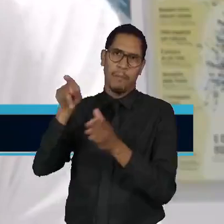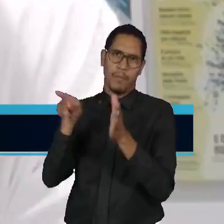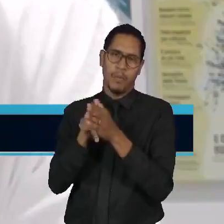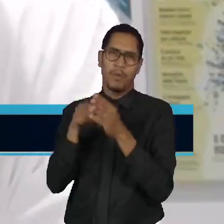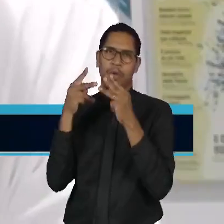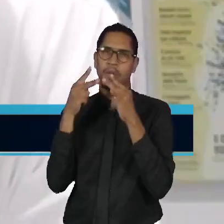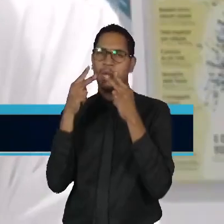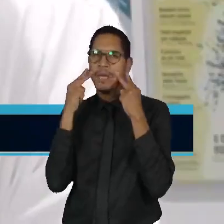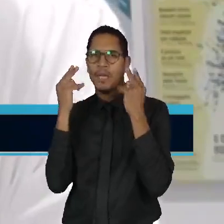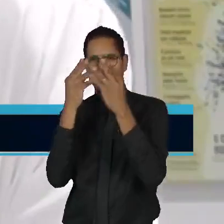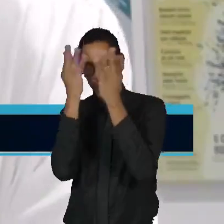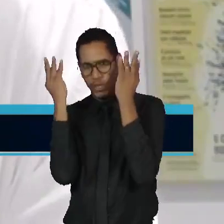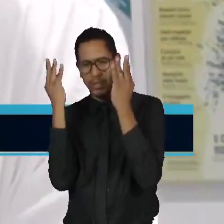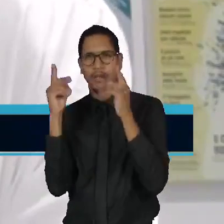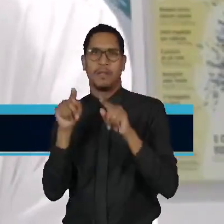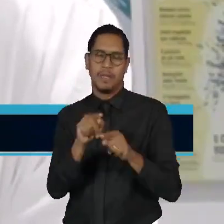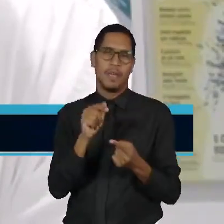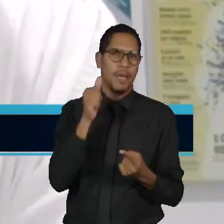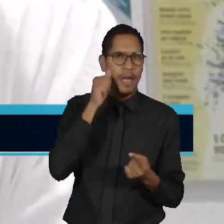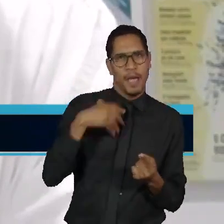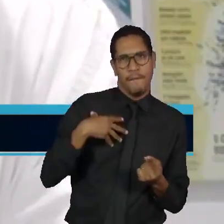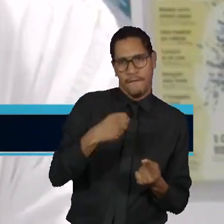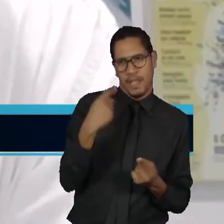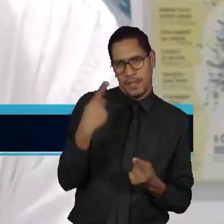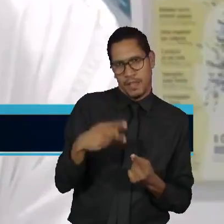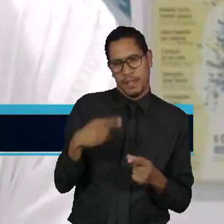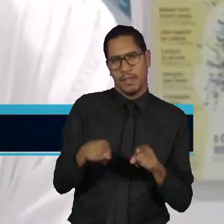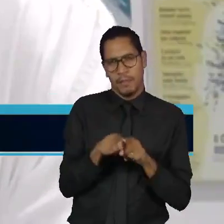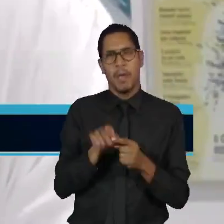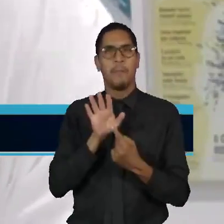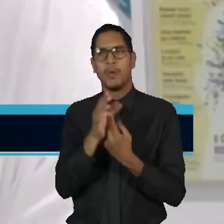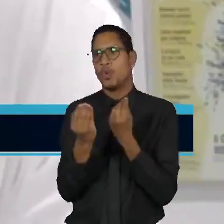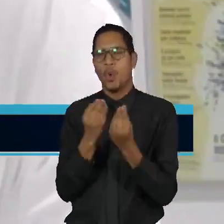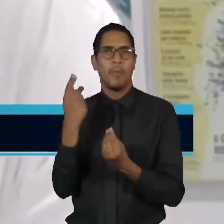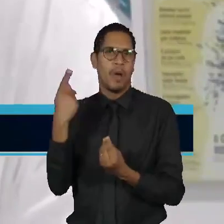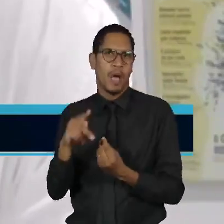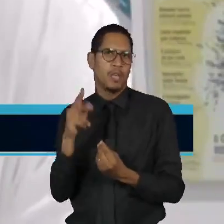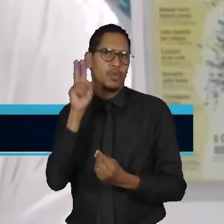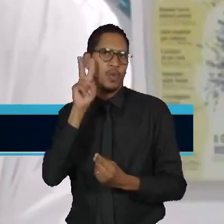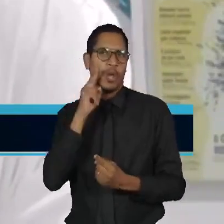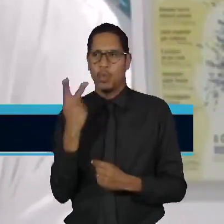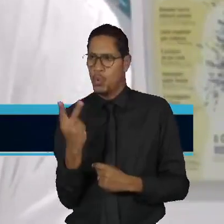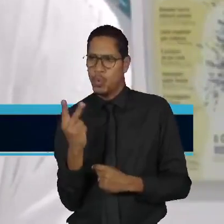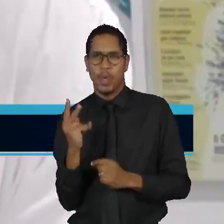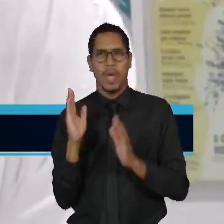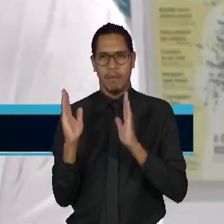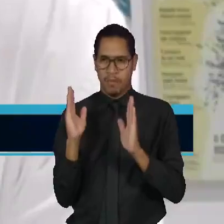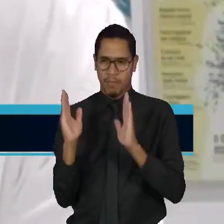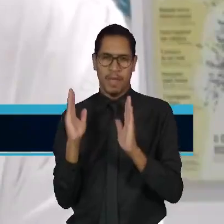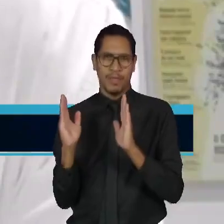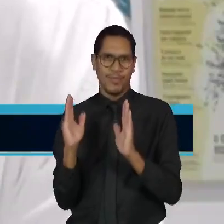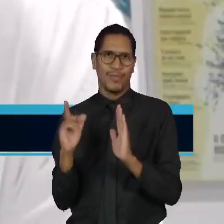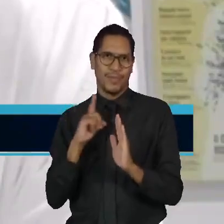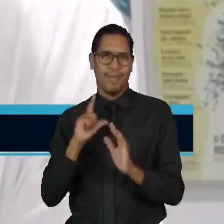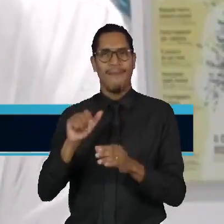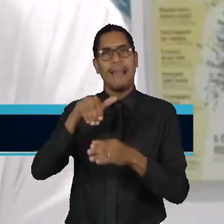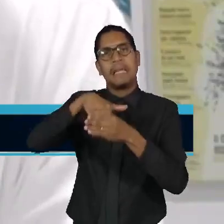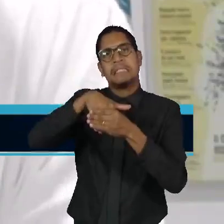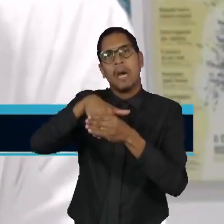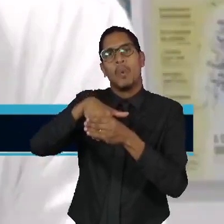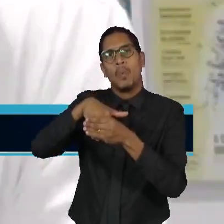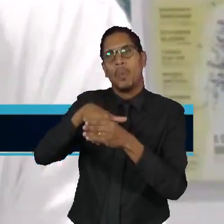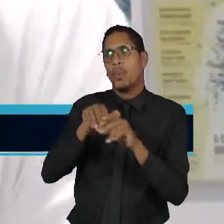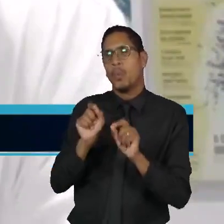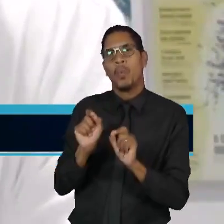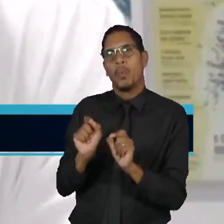filha é uma ativista, e é um pouco o retrato deles naquele momento do Brasil, em que havia uma eleição que, para